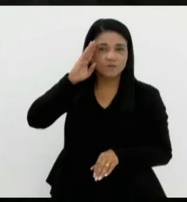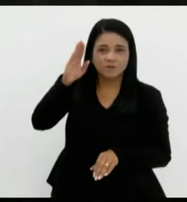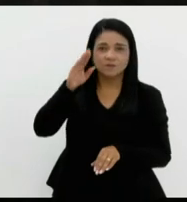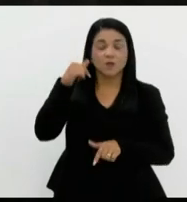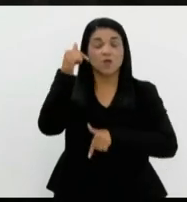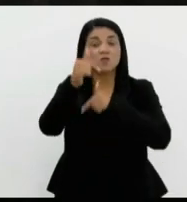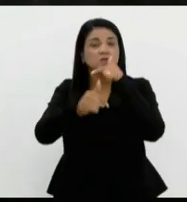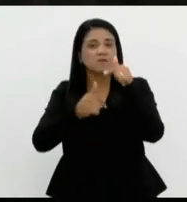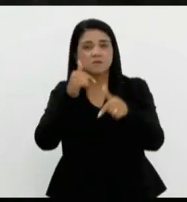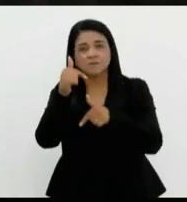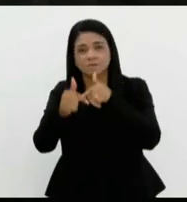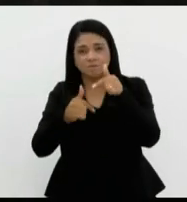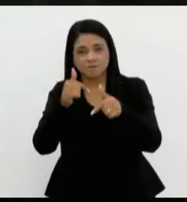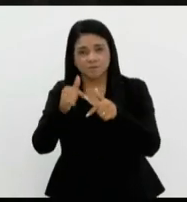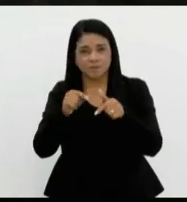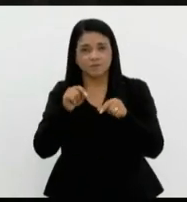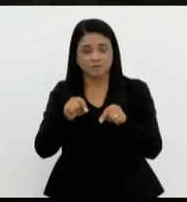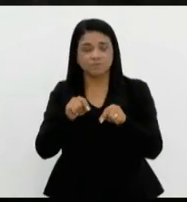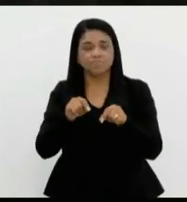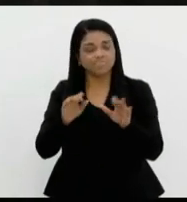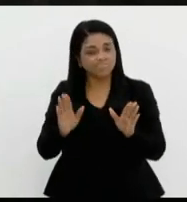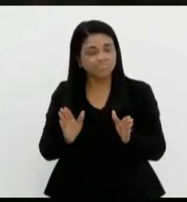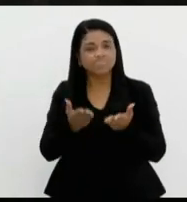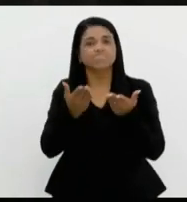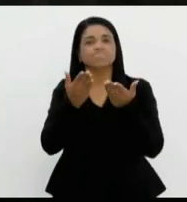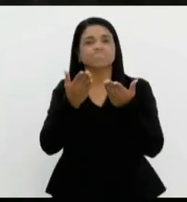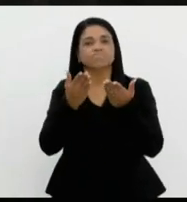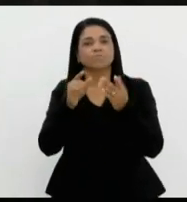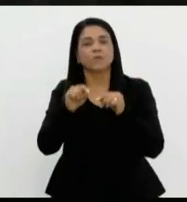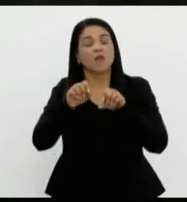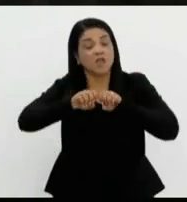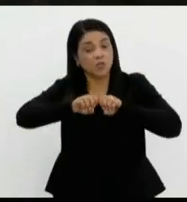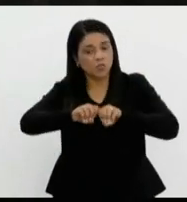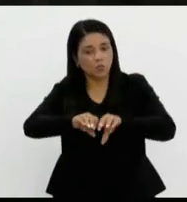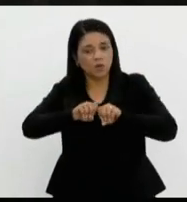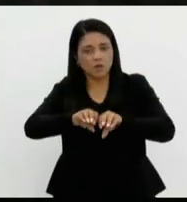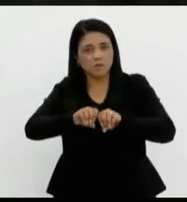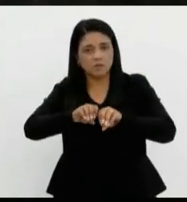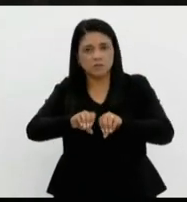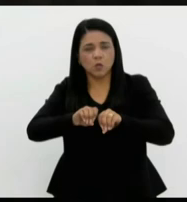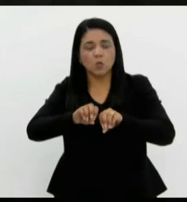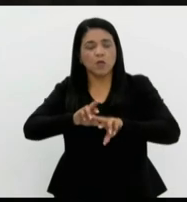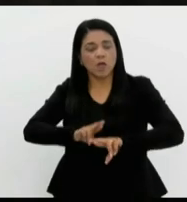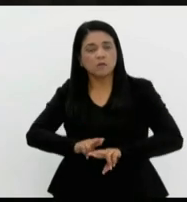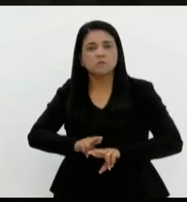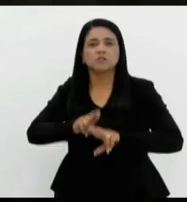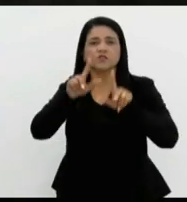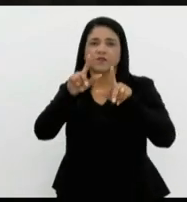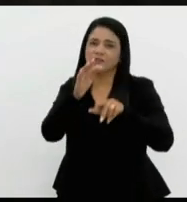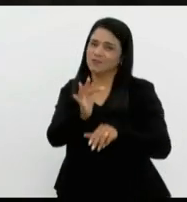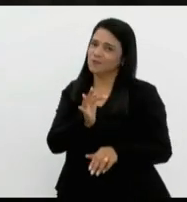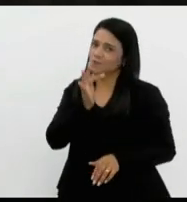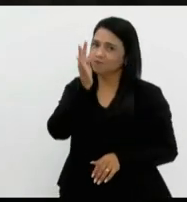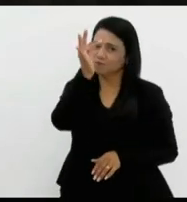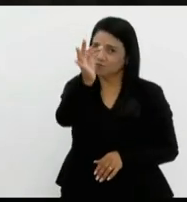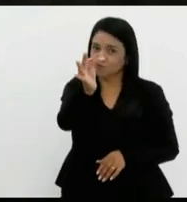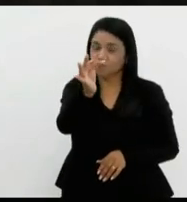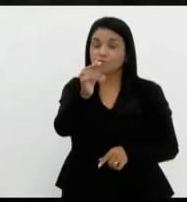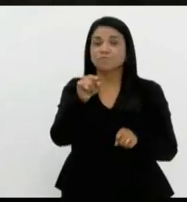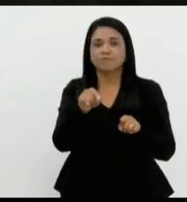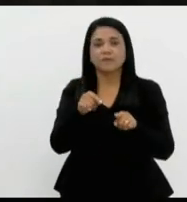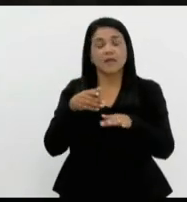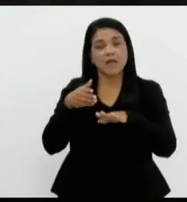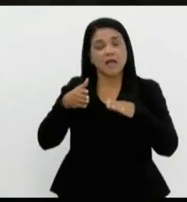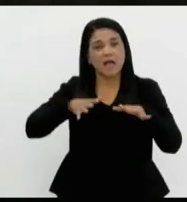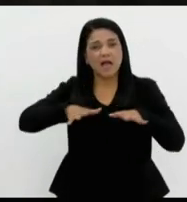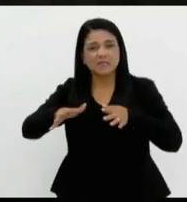nós tratamos de fomentar, porque a educação faz toda a diferença, principalmente o acesso